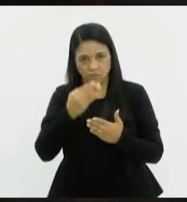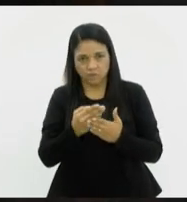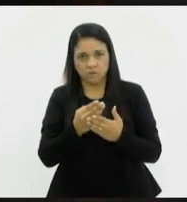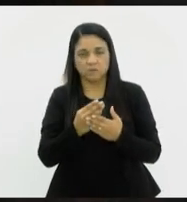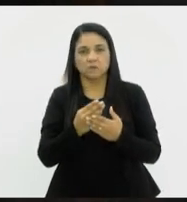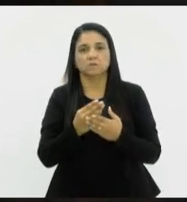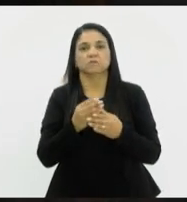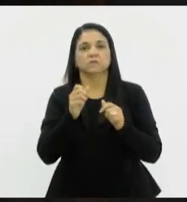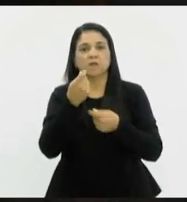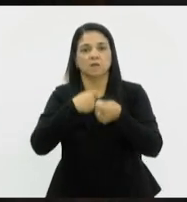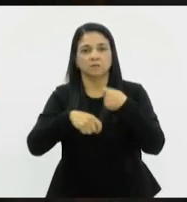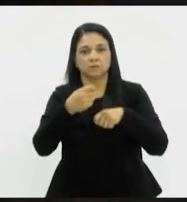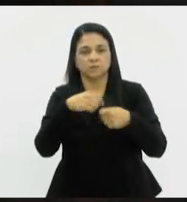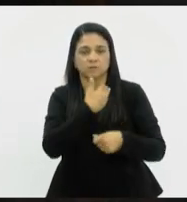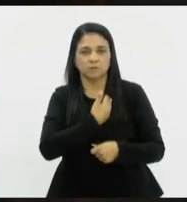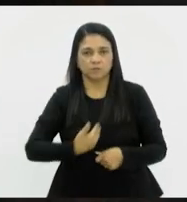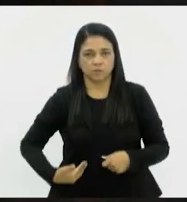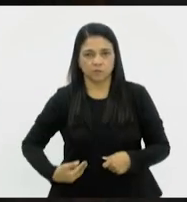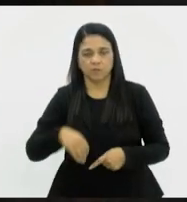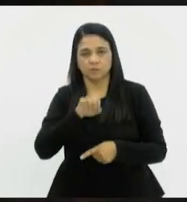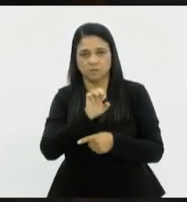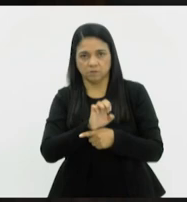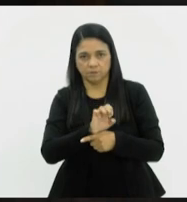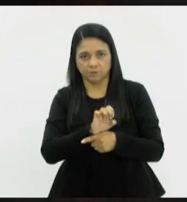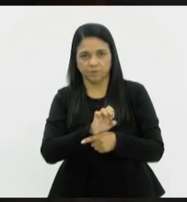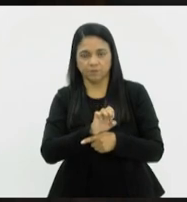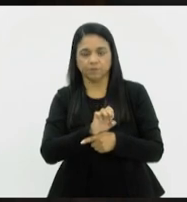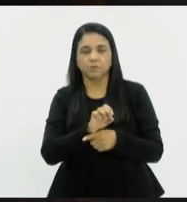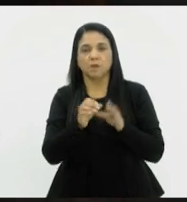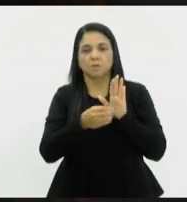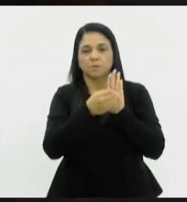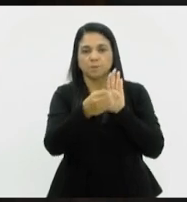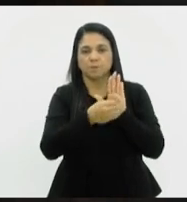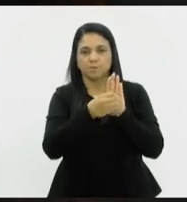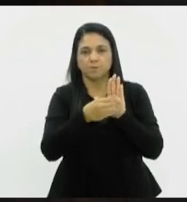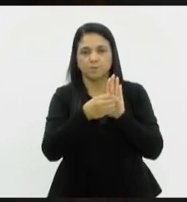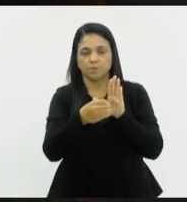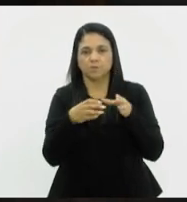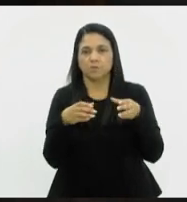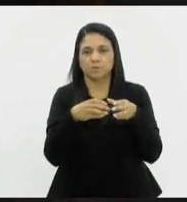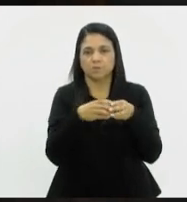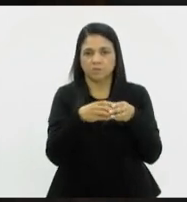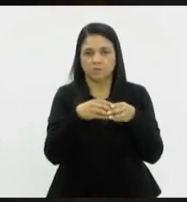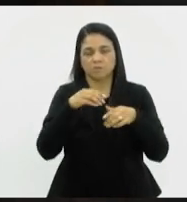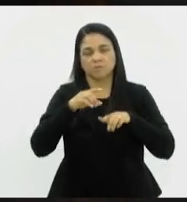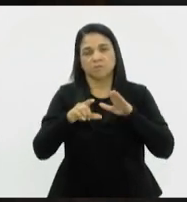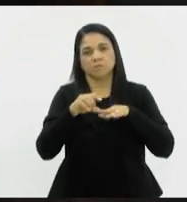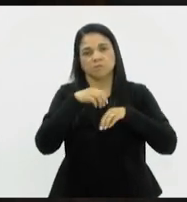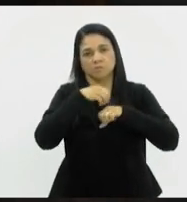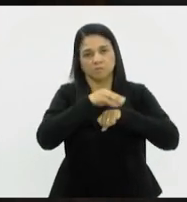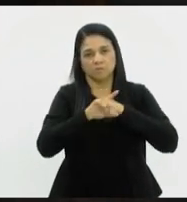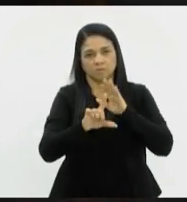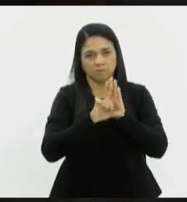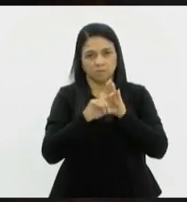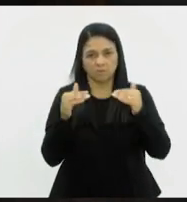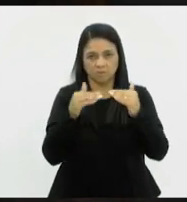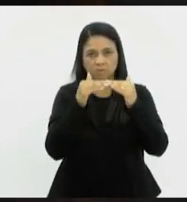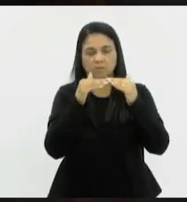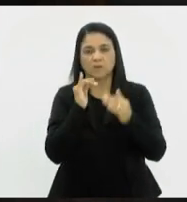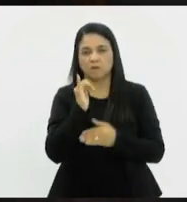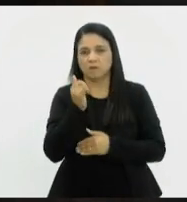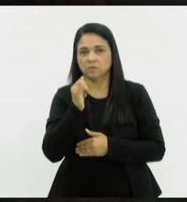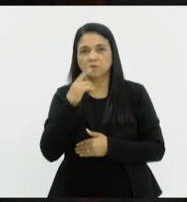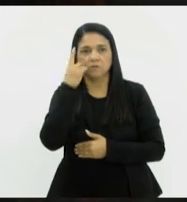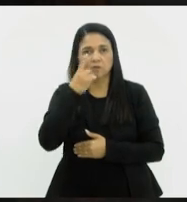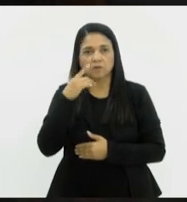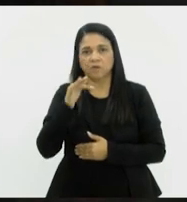da administração pública estadual. Parecer da Comissão de Indicações Legislativas favorável, relator